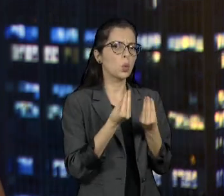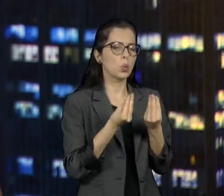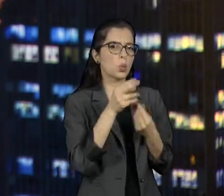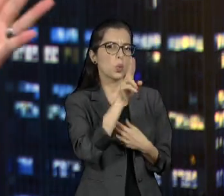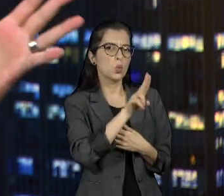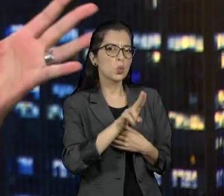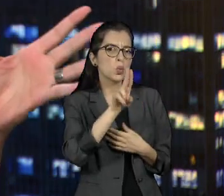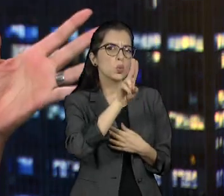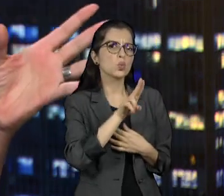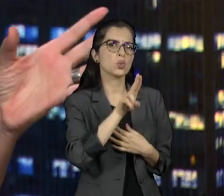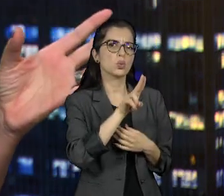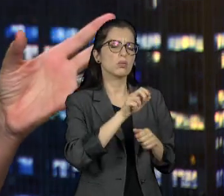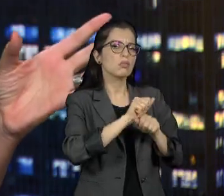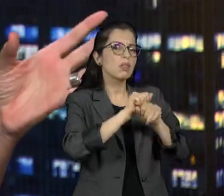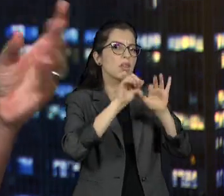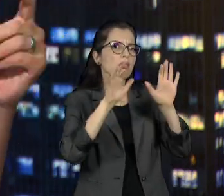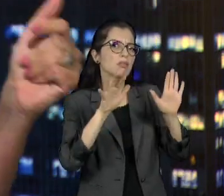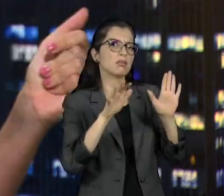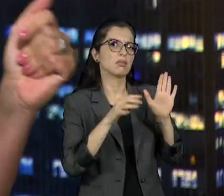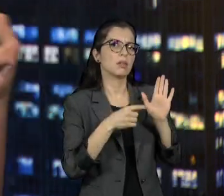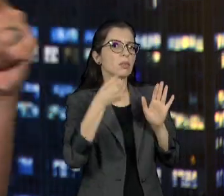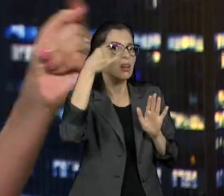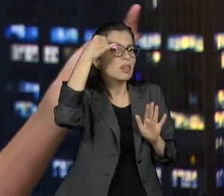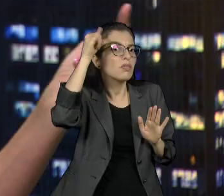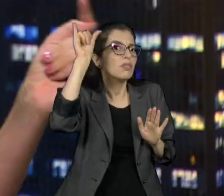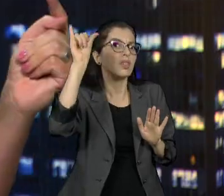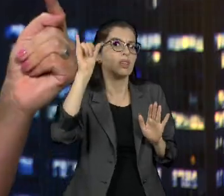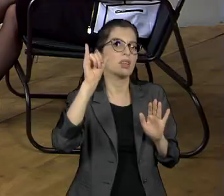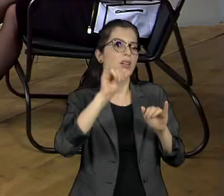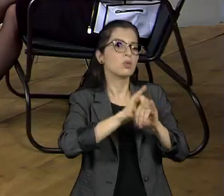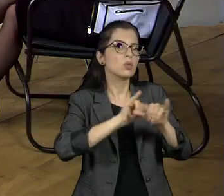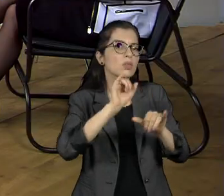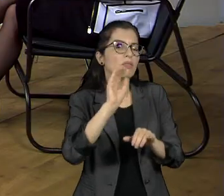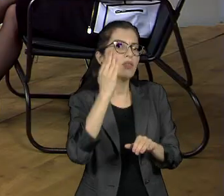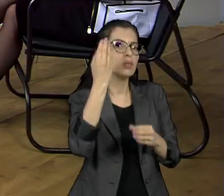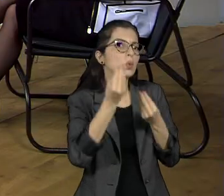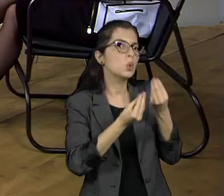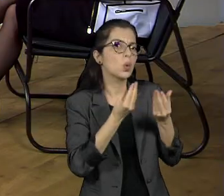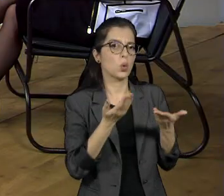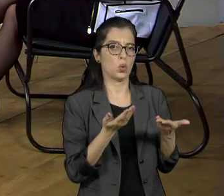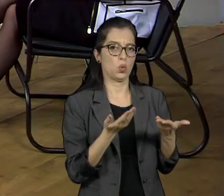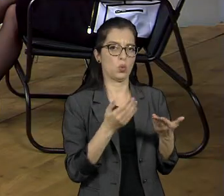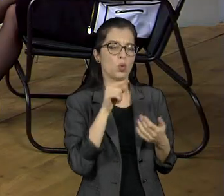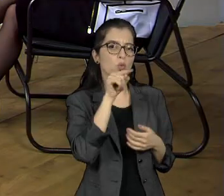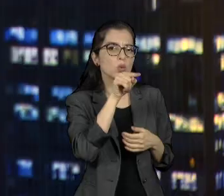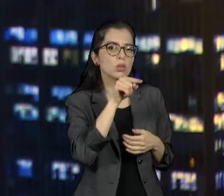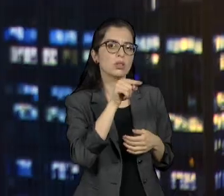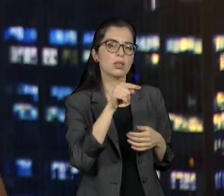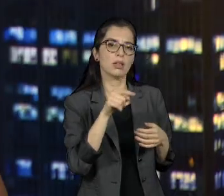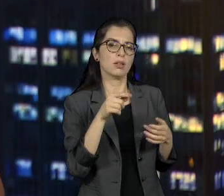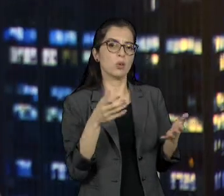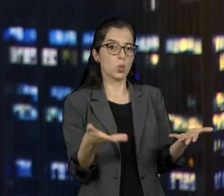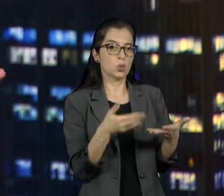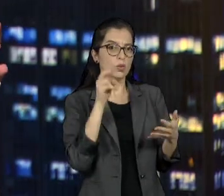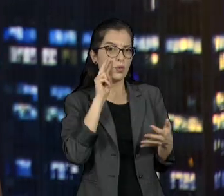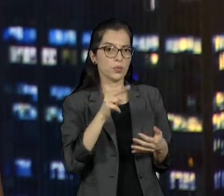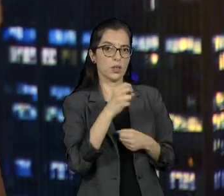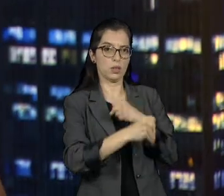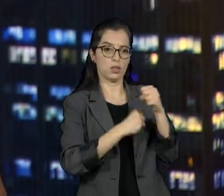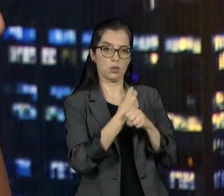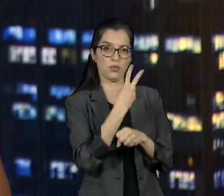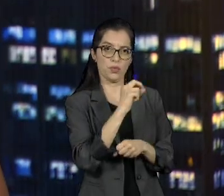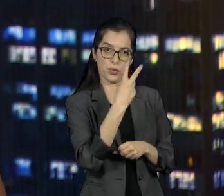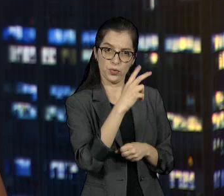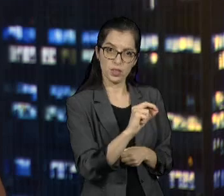frentes, que já deve começar a acontecer, no sentido dessas eleições servirem de termômetro para as próximas, para 2022. O que esperar nesse